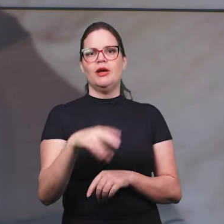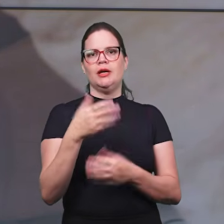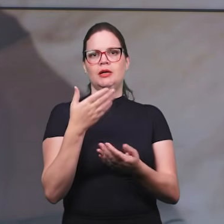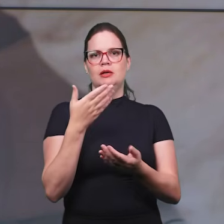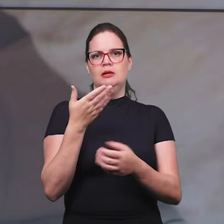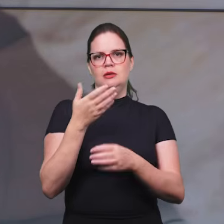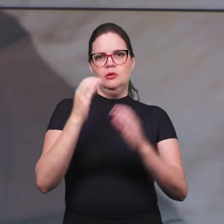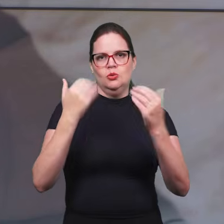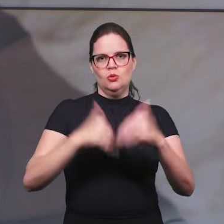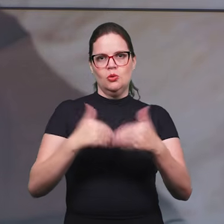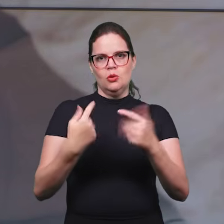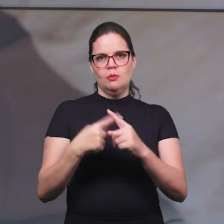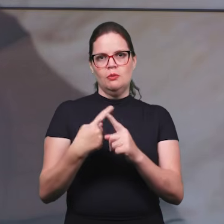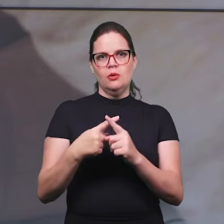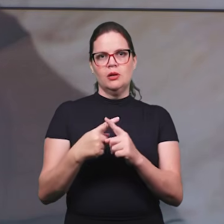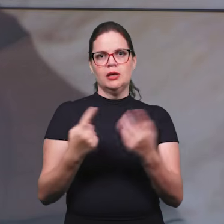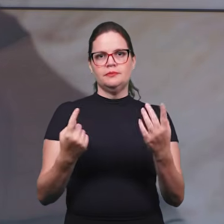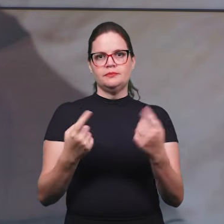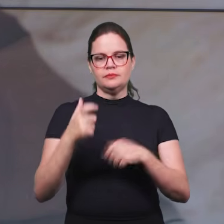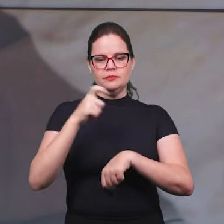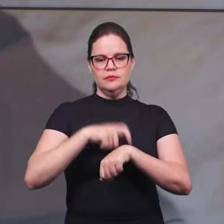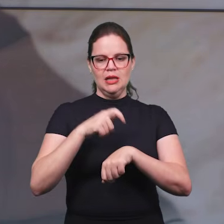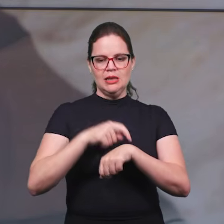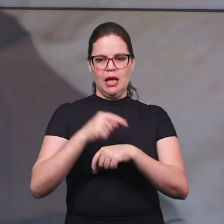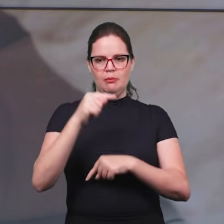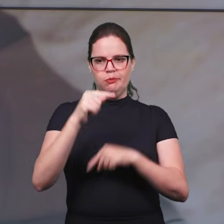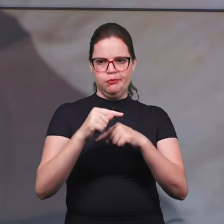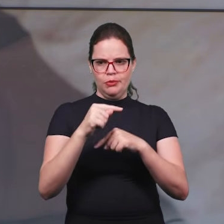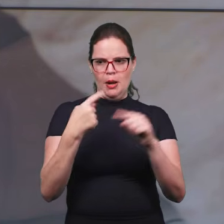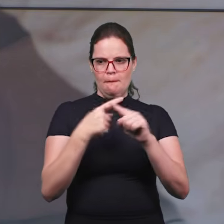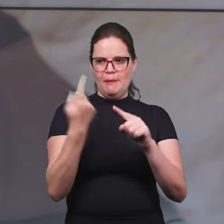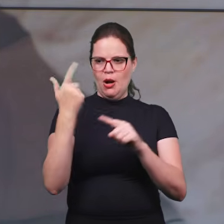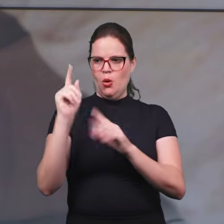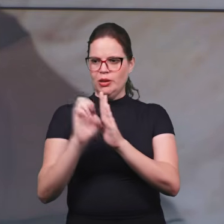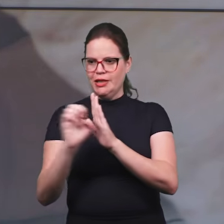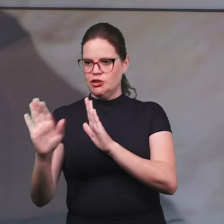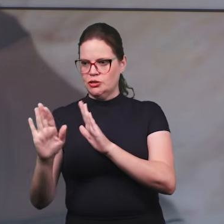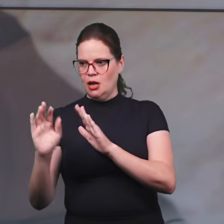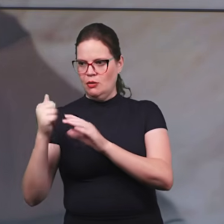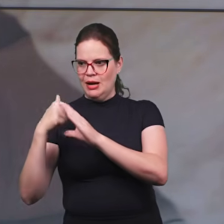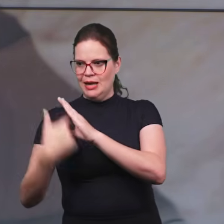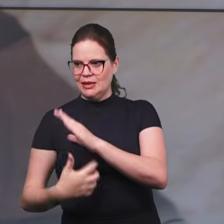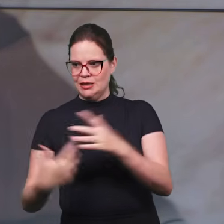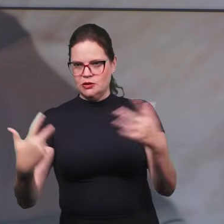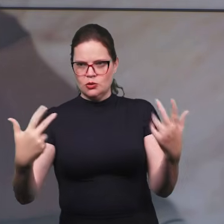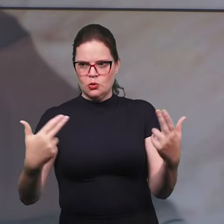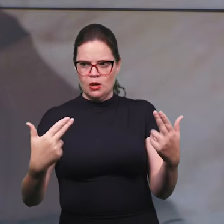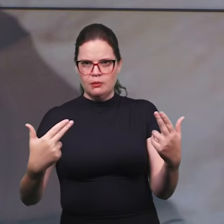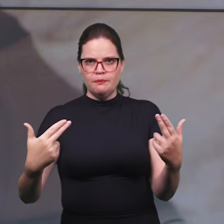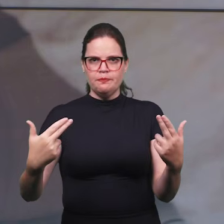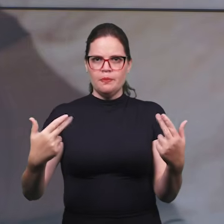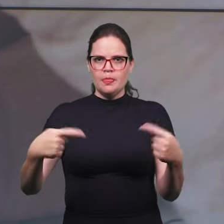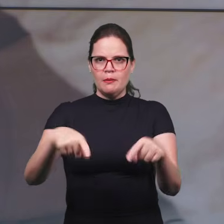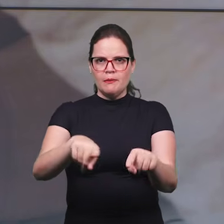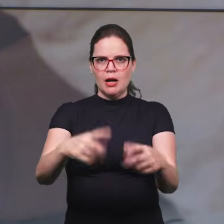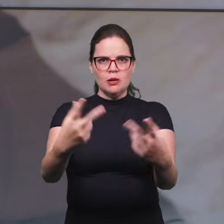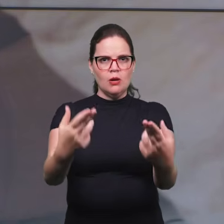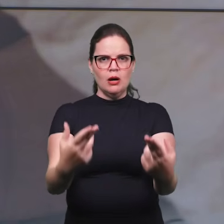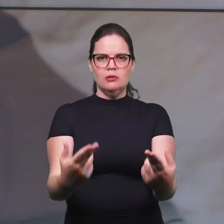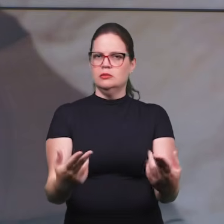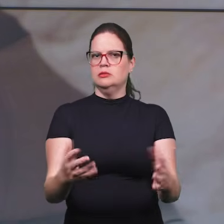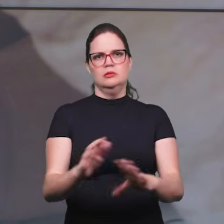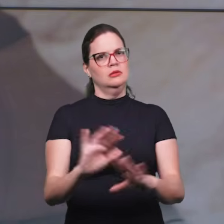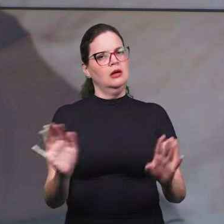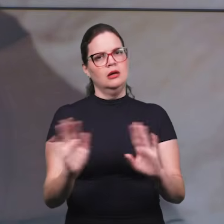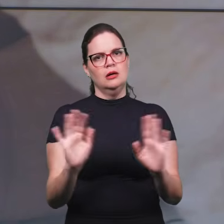porque eu estudei pouco tempo, mas saiu um outro edital e é a mesma característica, eu estou no mesmo nível, você vai